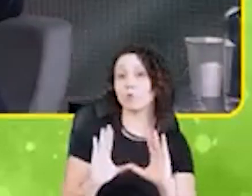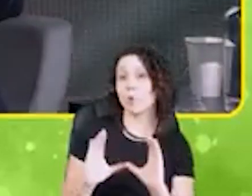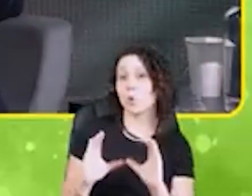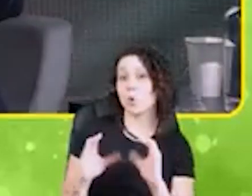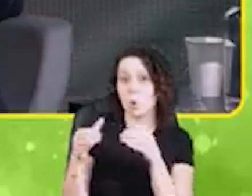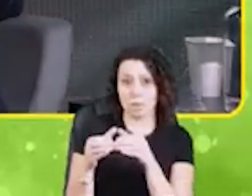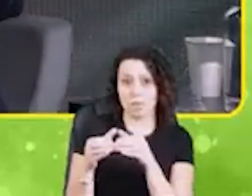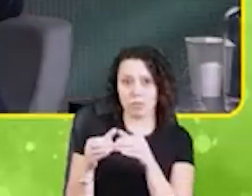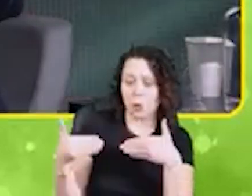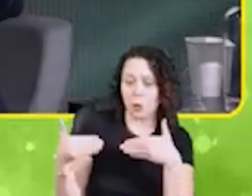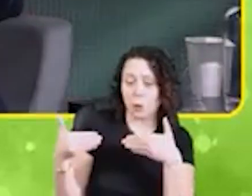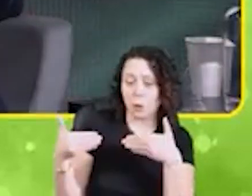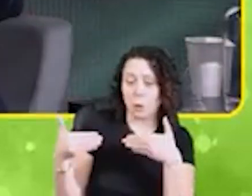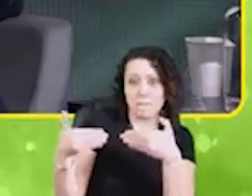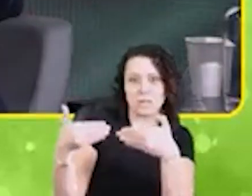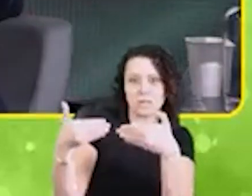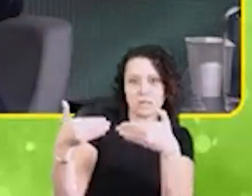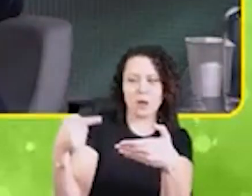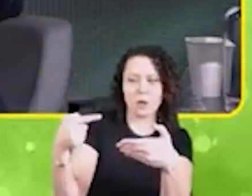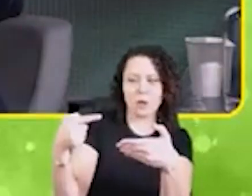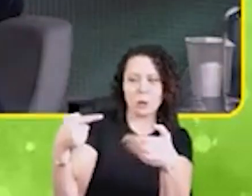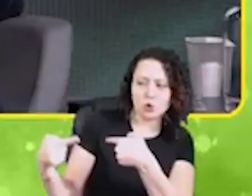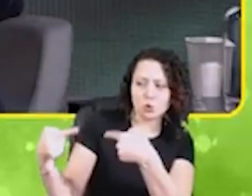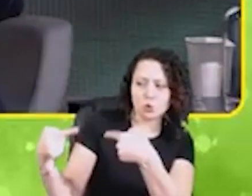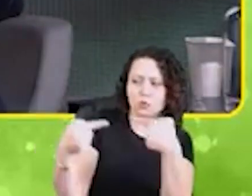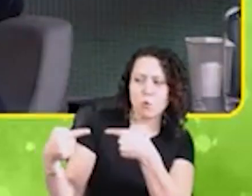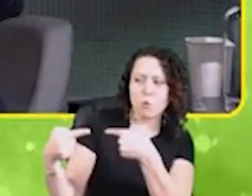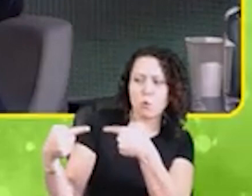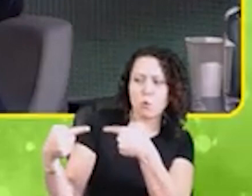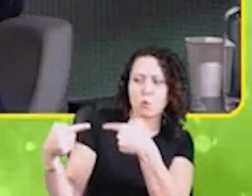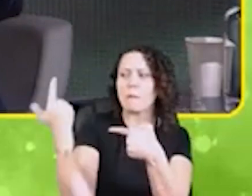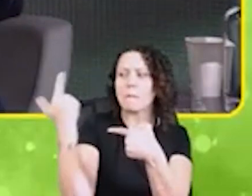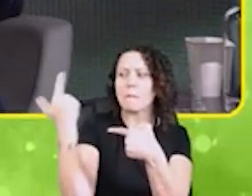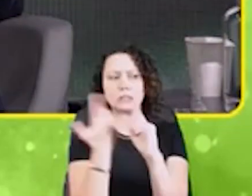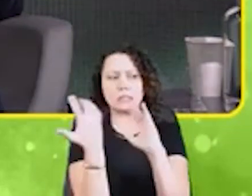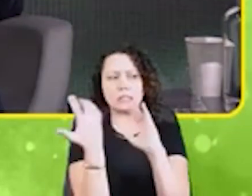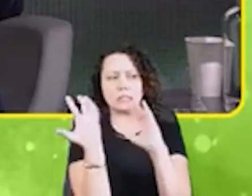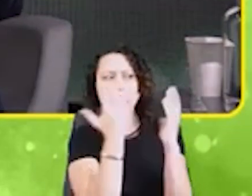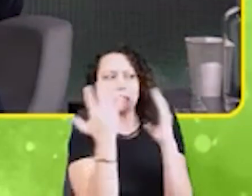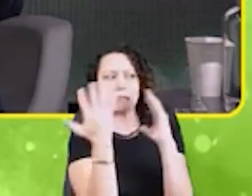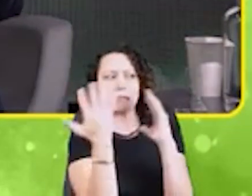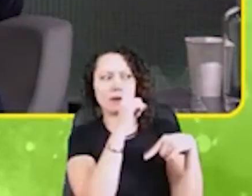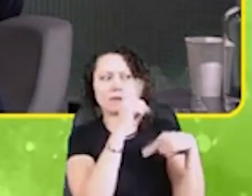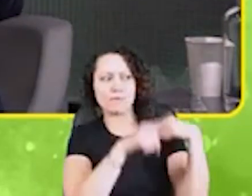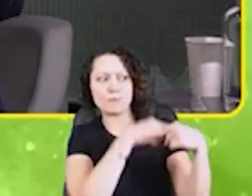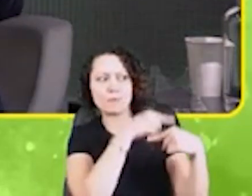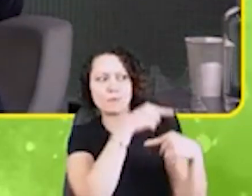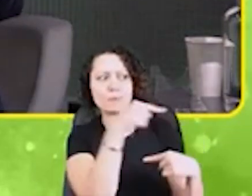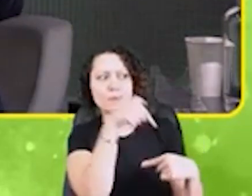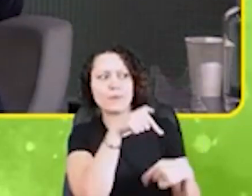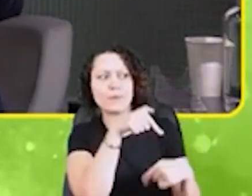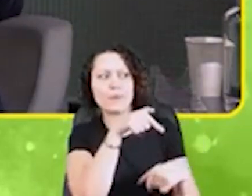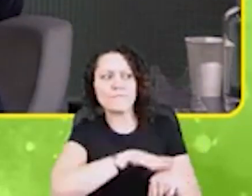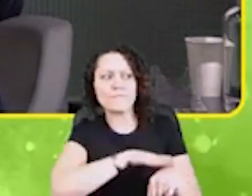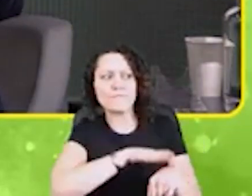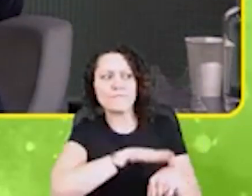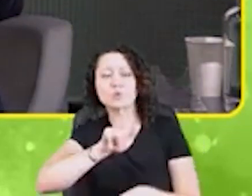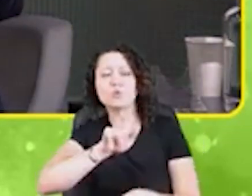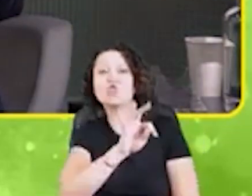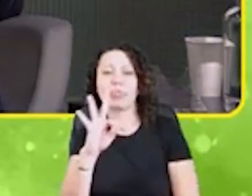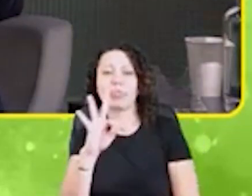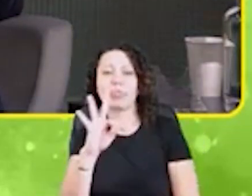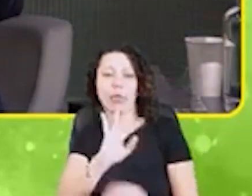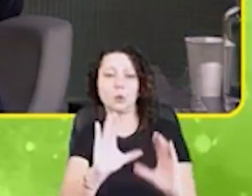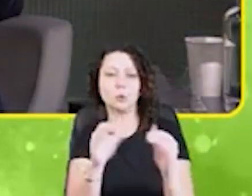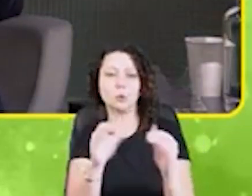para mudança do clima que aprovou a criação de um GT e o Marcelo aqui participou da SBS Case explicou que